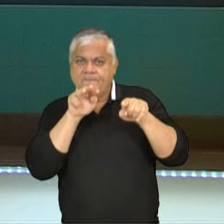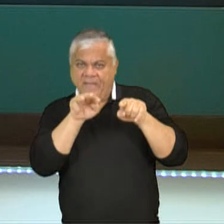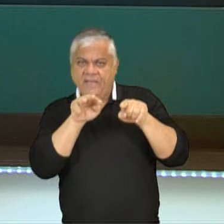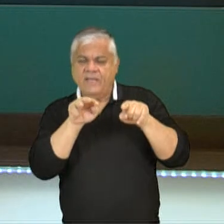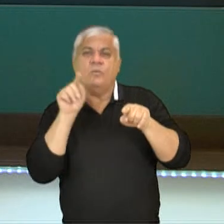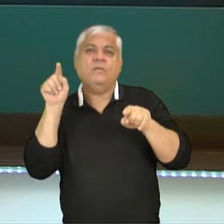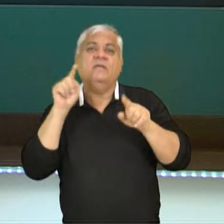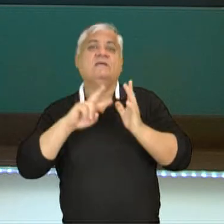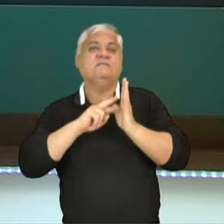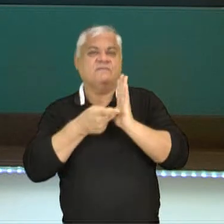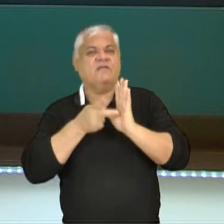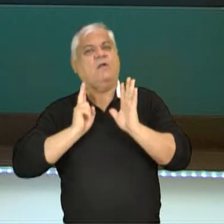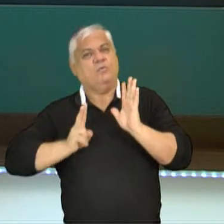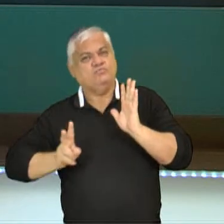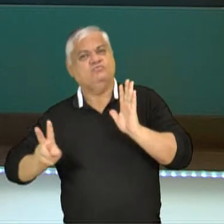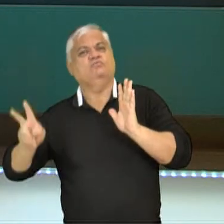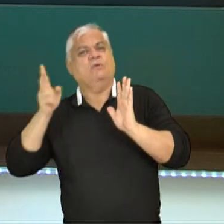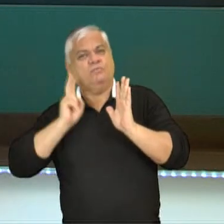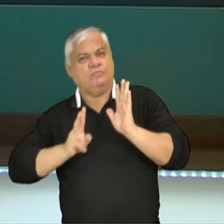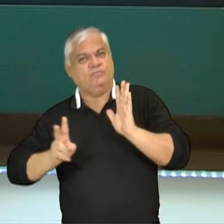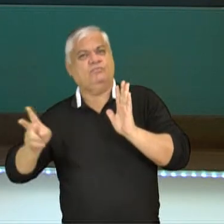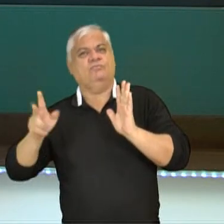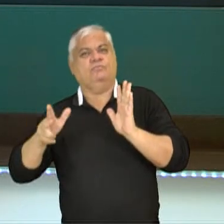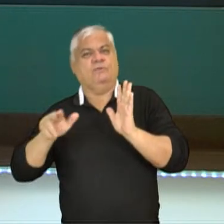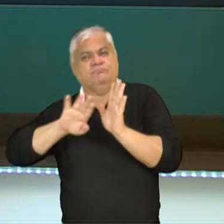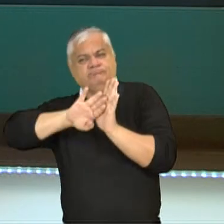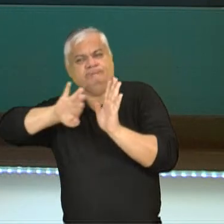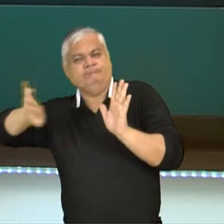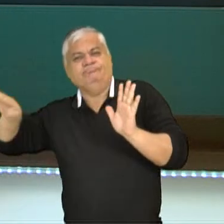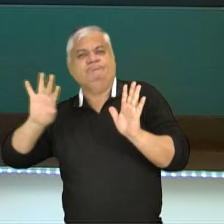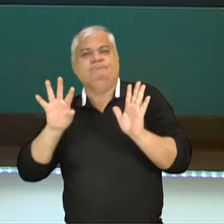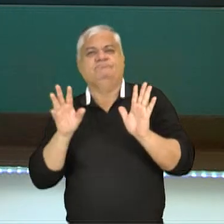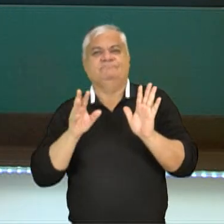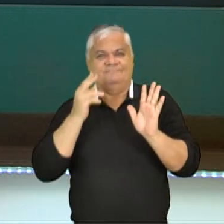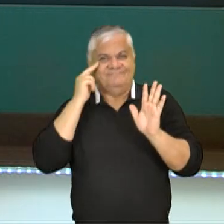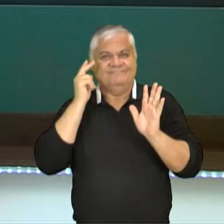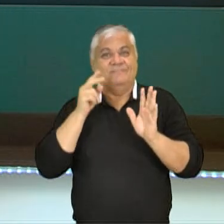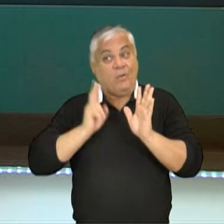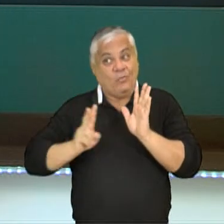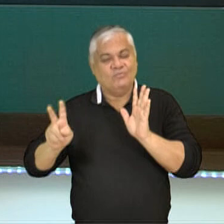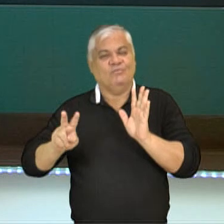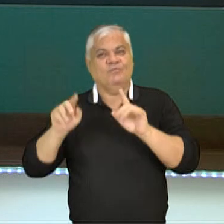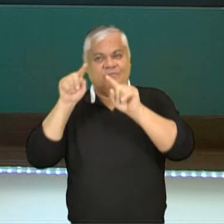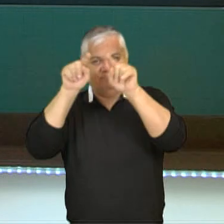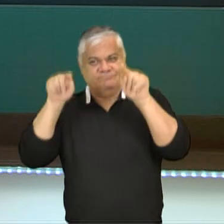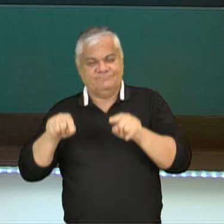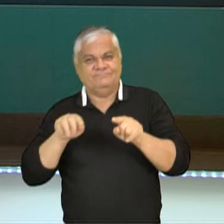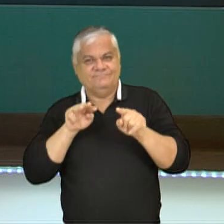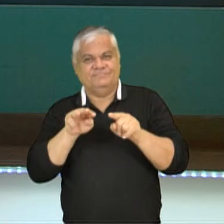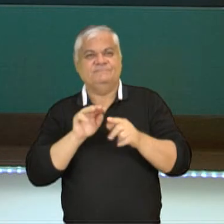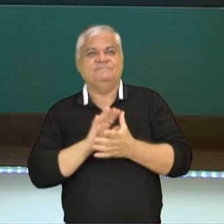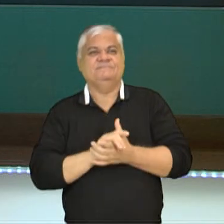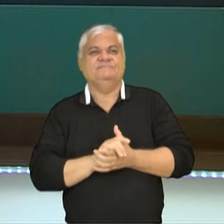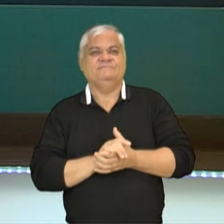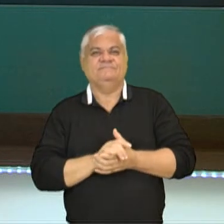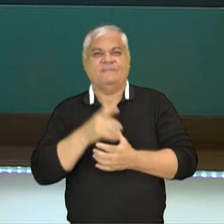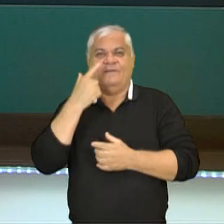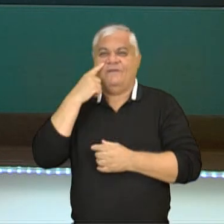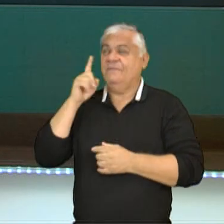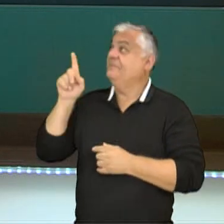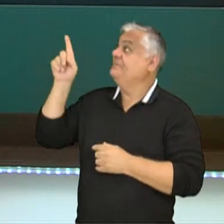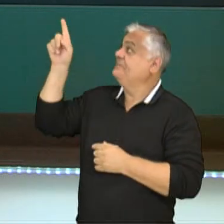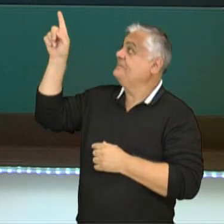Isso significa que parte do conto foi omitida, não está presente nesse slide, né? Então